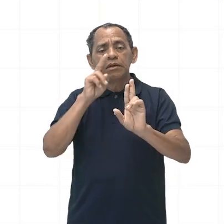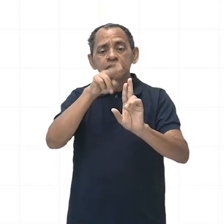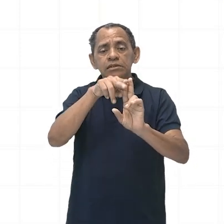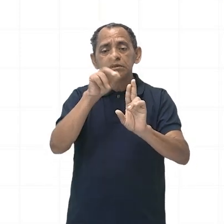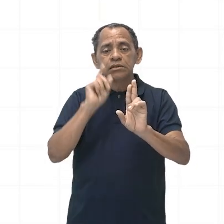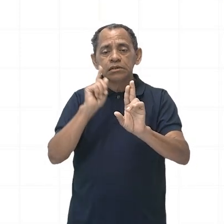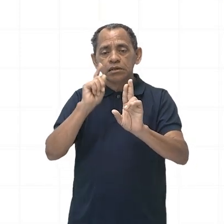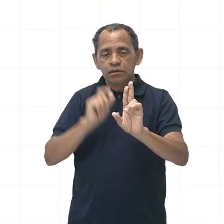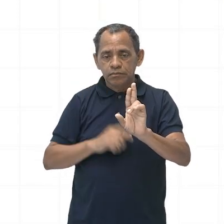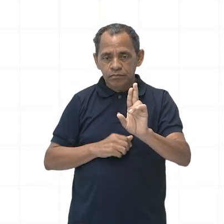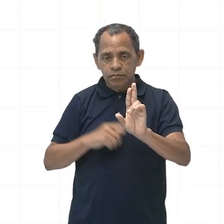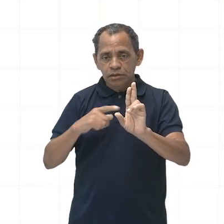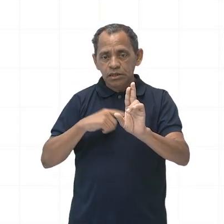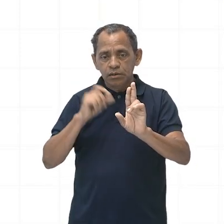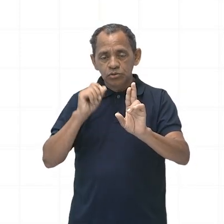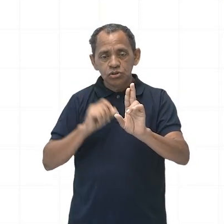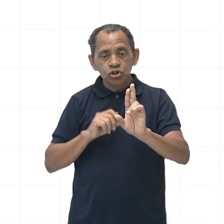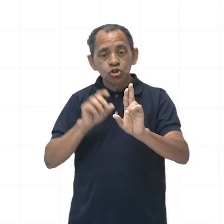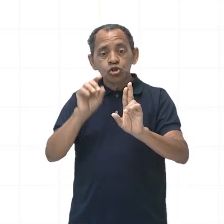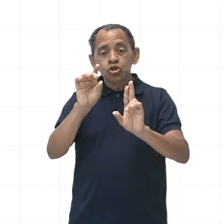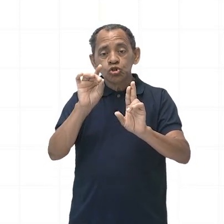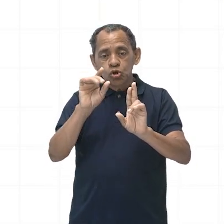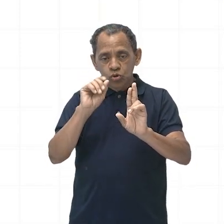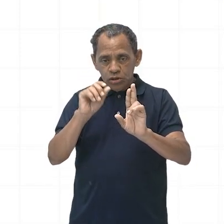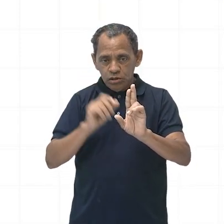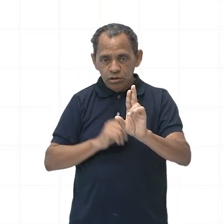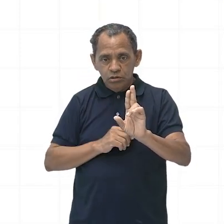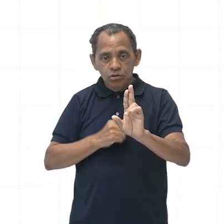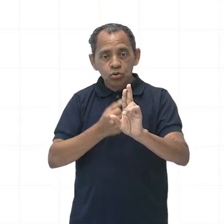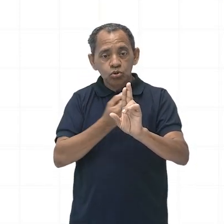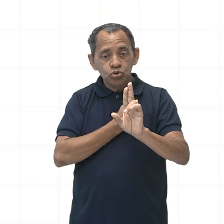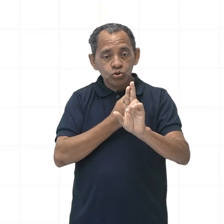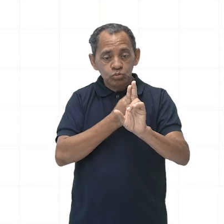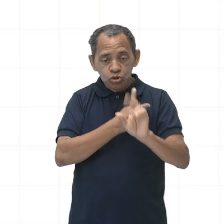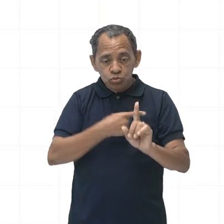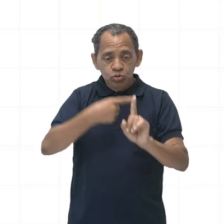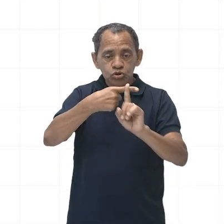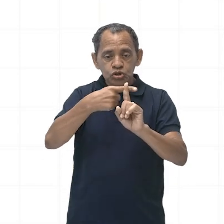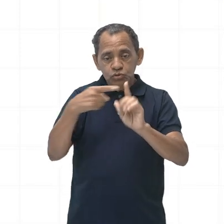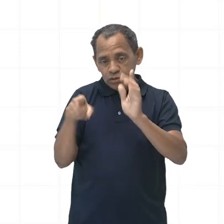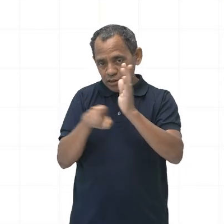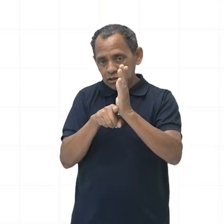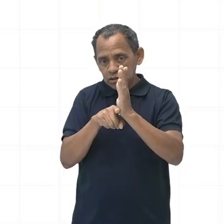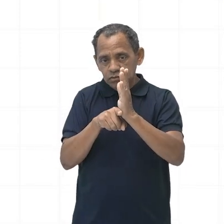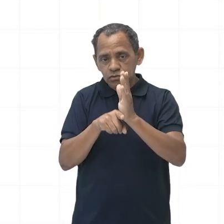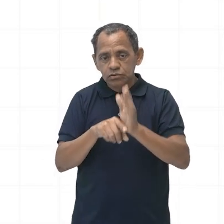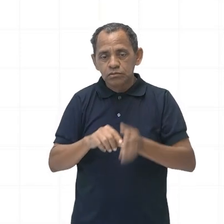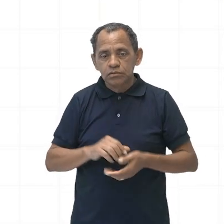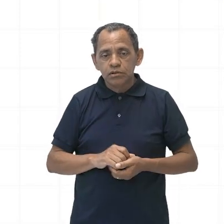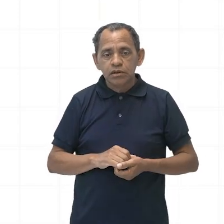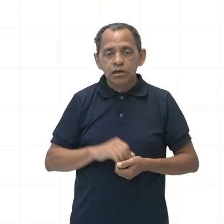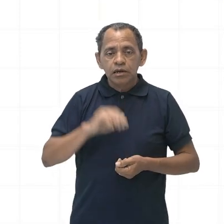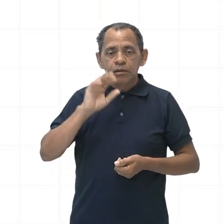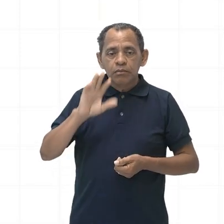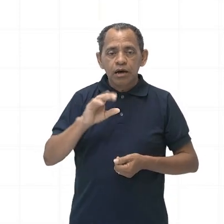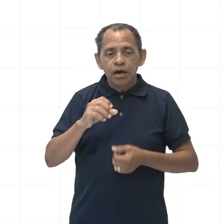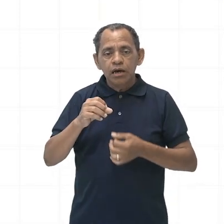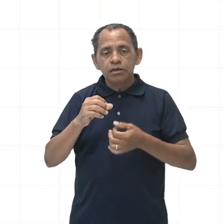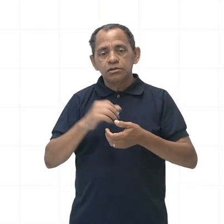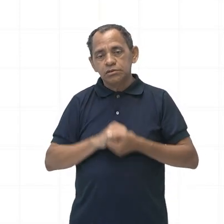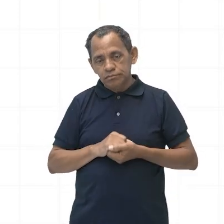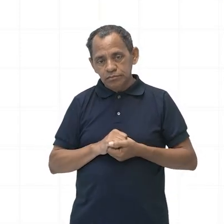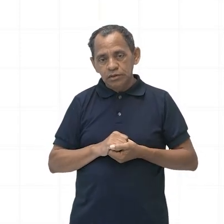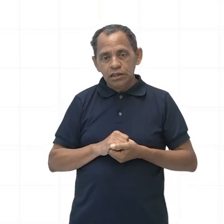o seguinte, apenas números positivos e números negativos. Só que eu estou falando de números